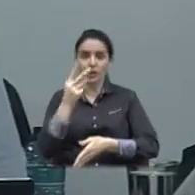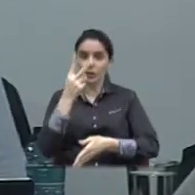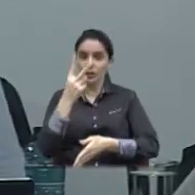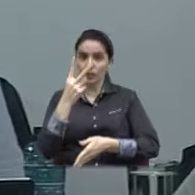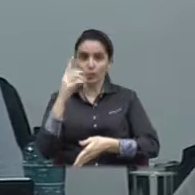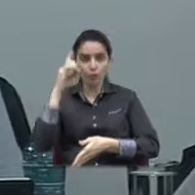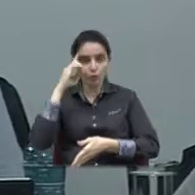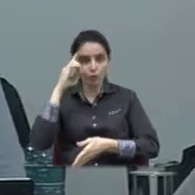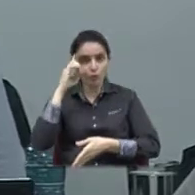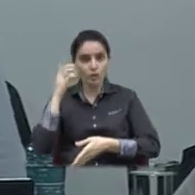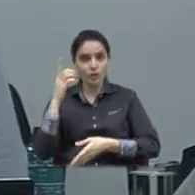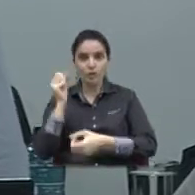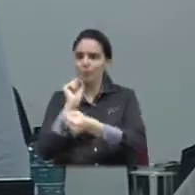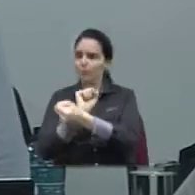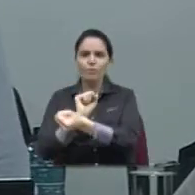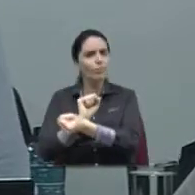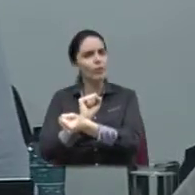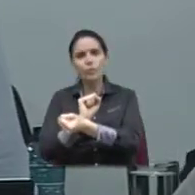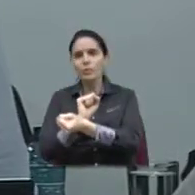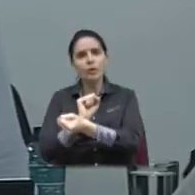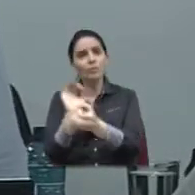entender.